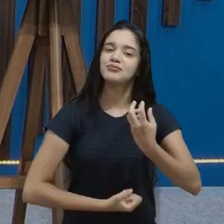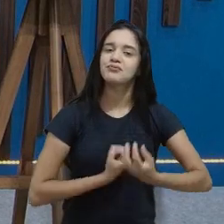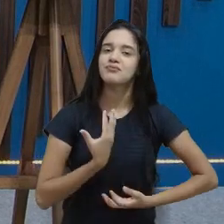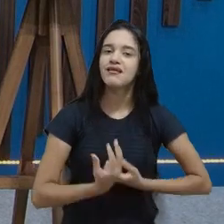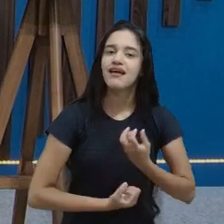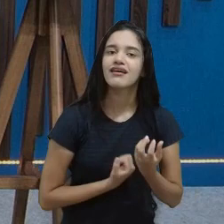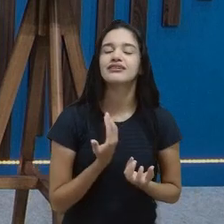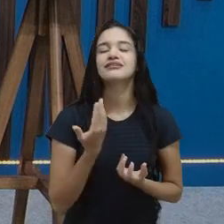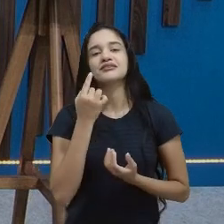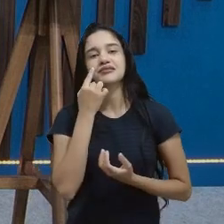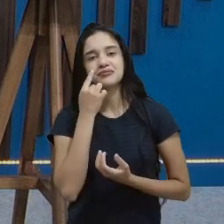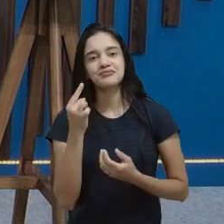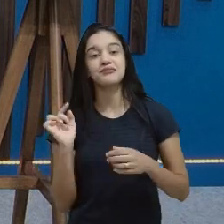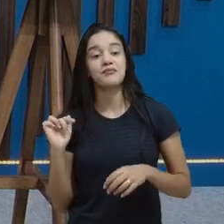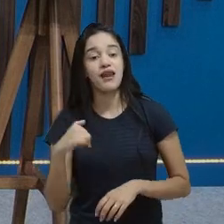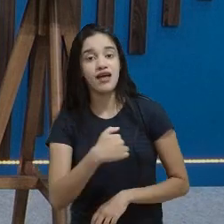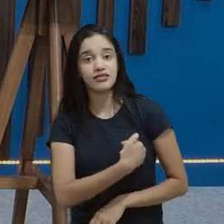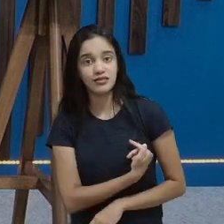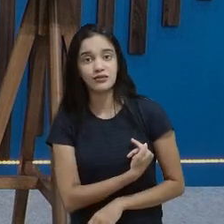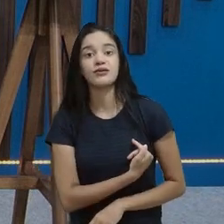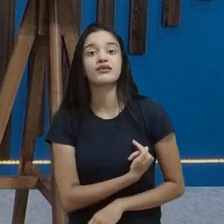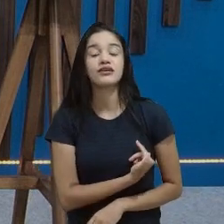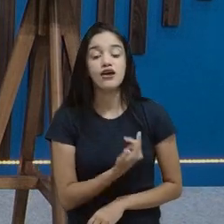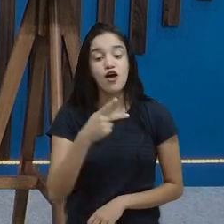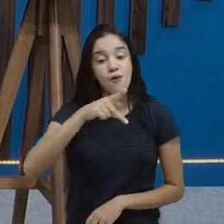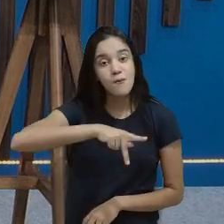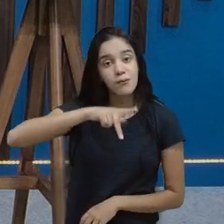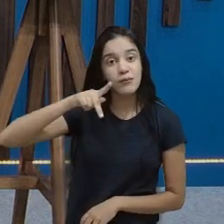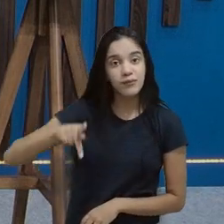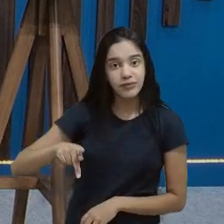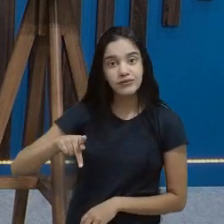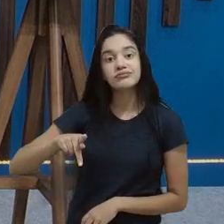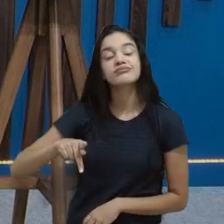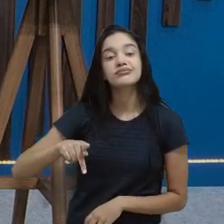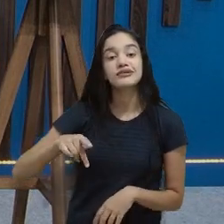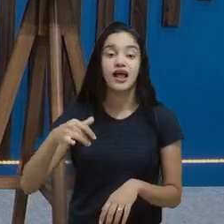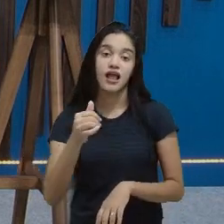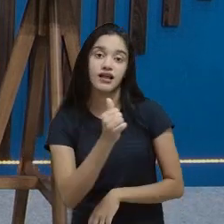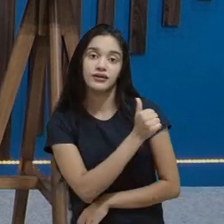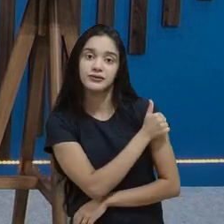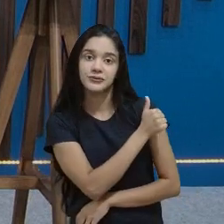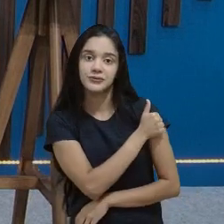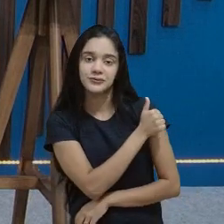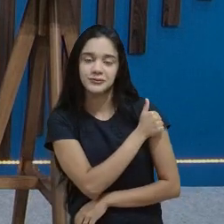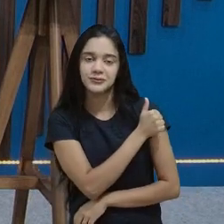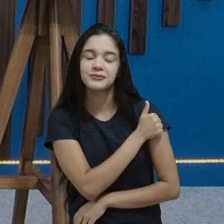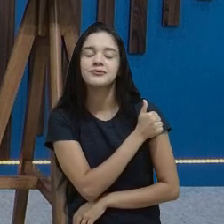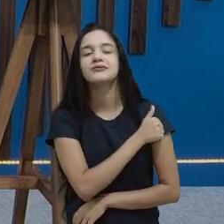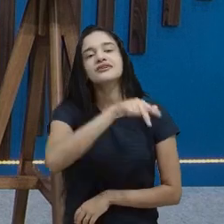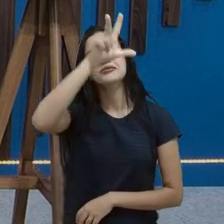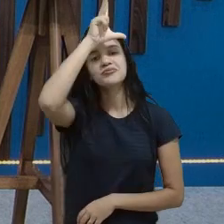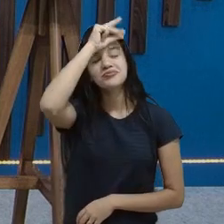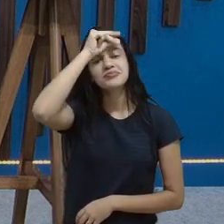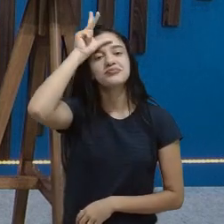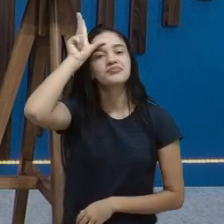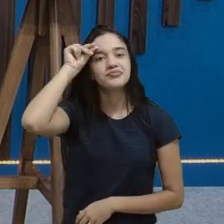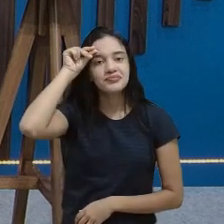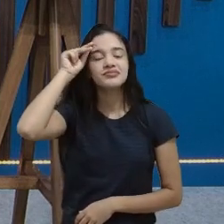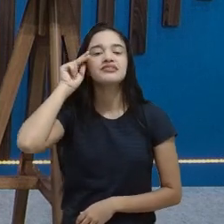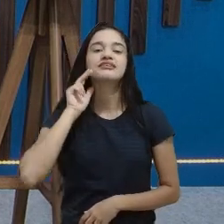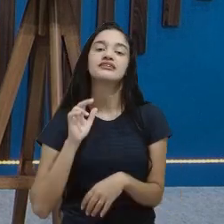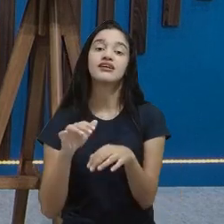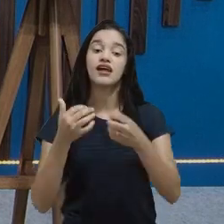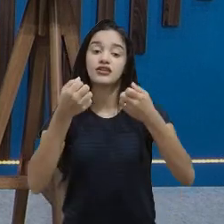esse recado, não é, para a gente, professores, estudantes da nossa rede municipal.